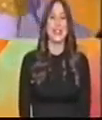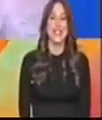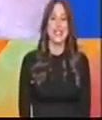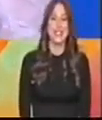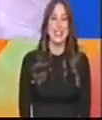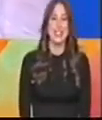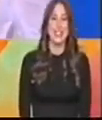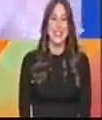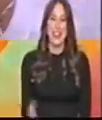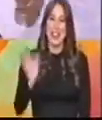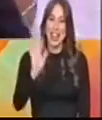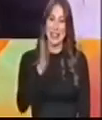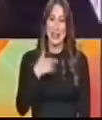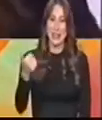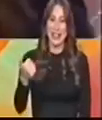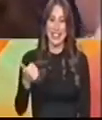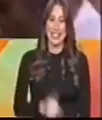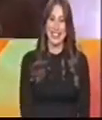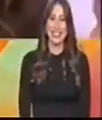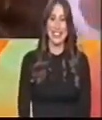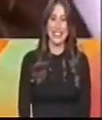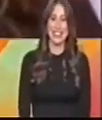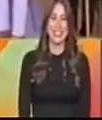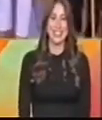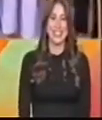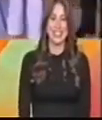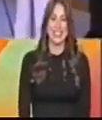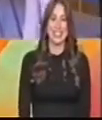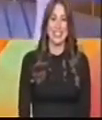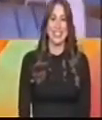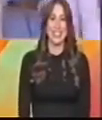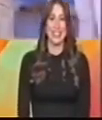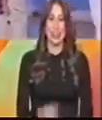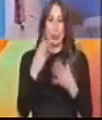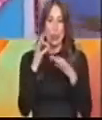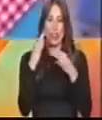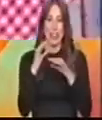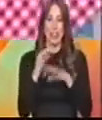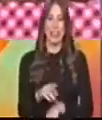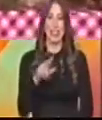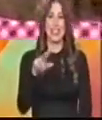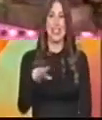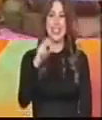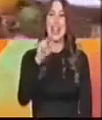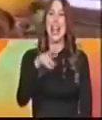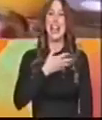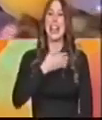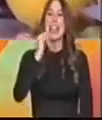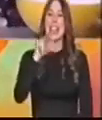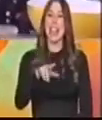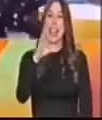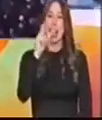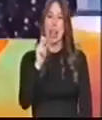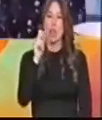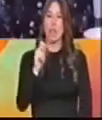Está bem? Tudo bem. Cuidado. Nandinha. Não, Nandinha. Grande chefe